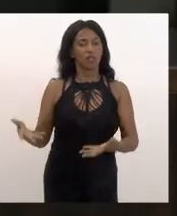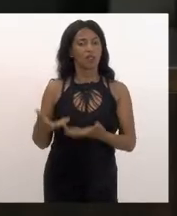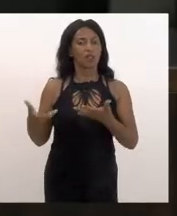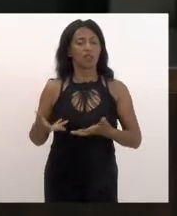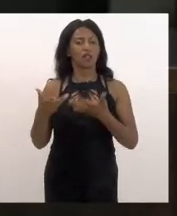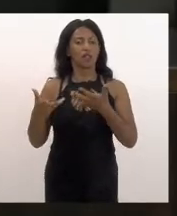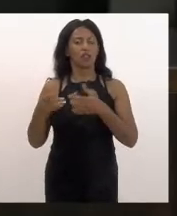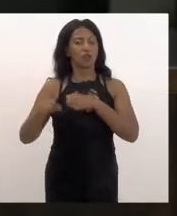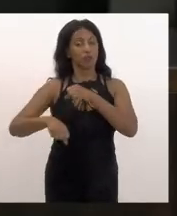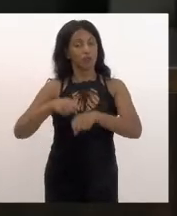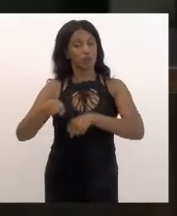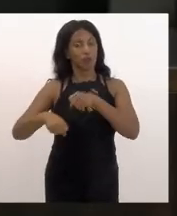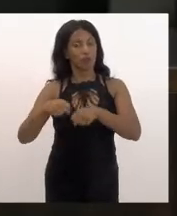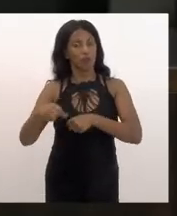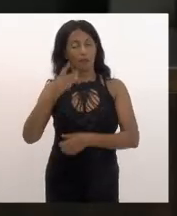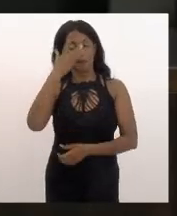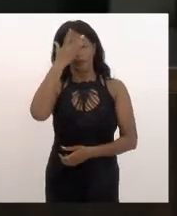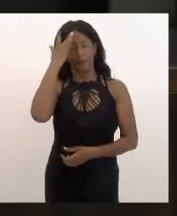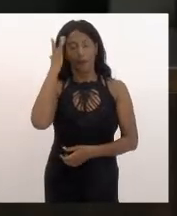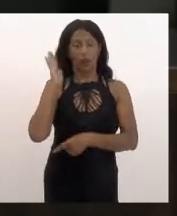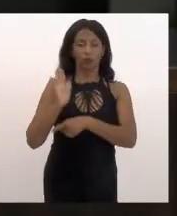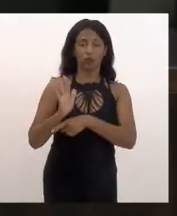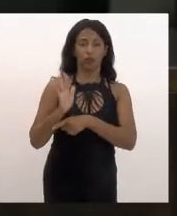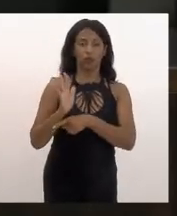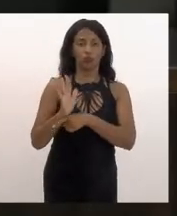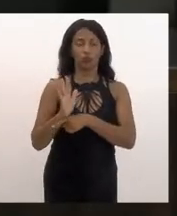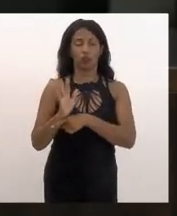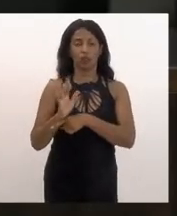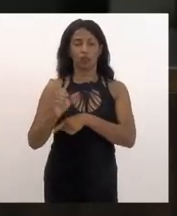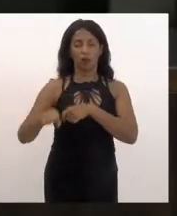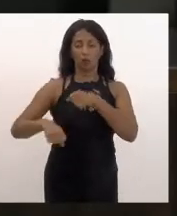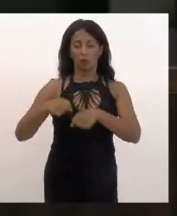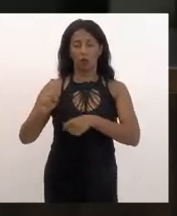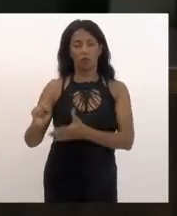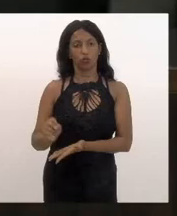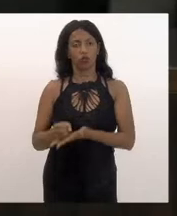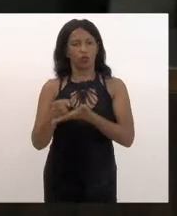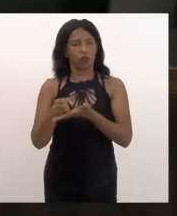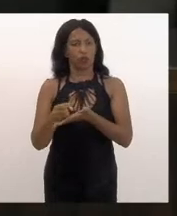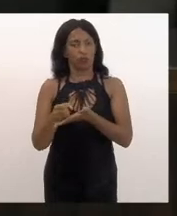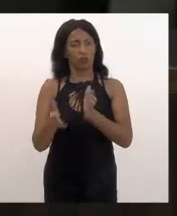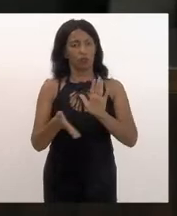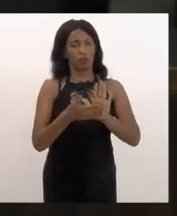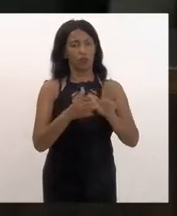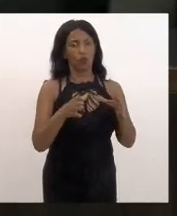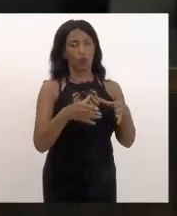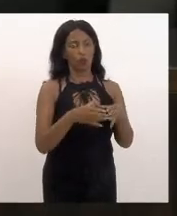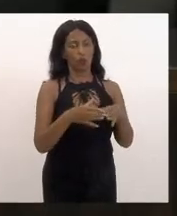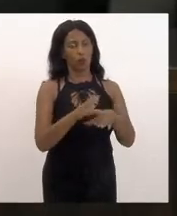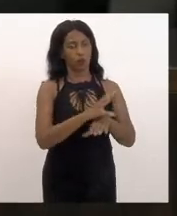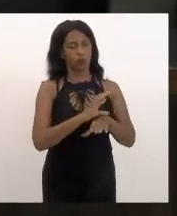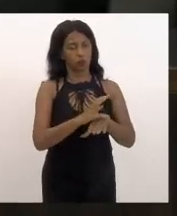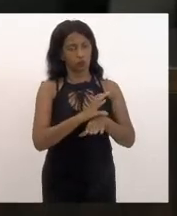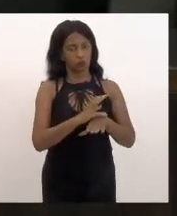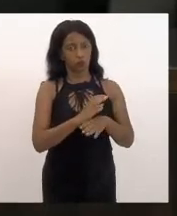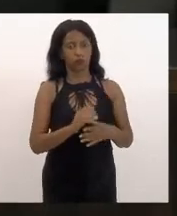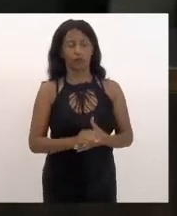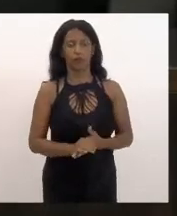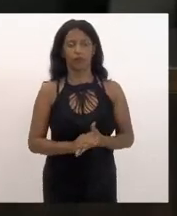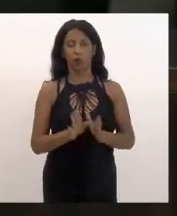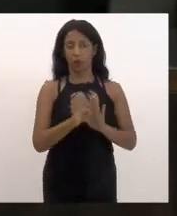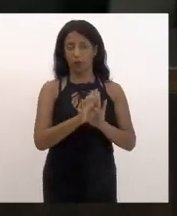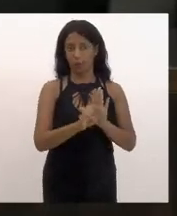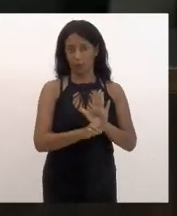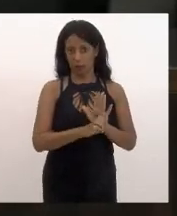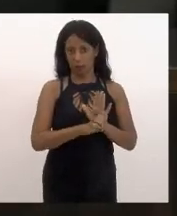uso de bicicleta para transporte, contribuindo para o desenvolvimento da mobilidade sustentável. Pareceres da Comissão de Constituição e Justiça pela condicionalidade, com